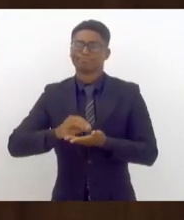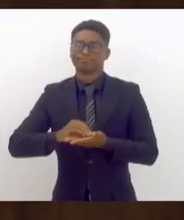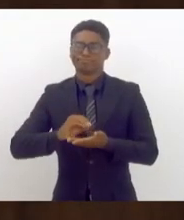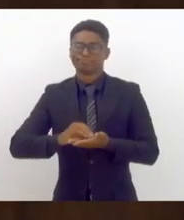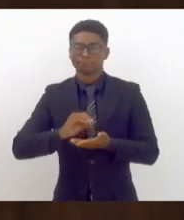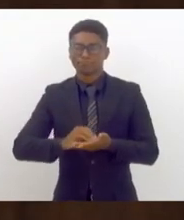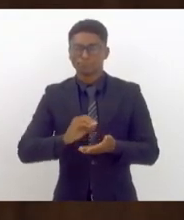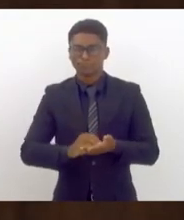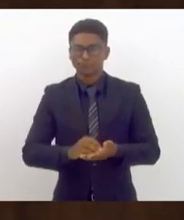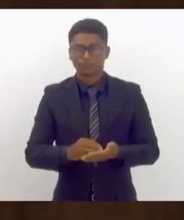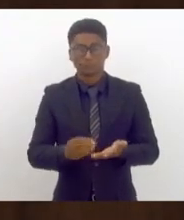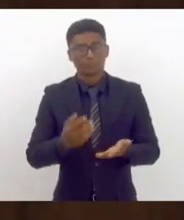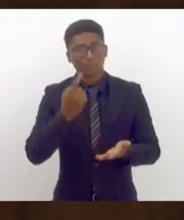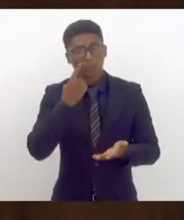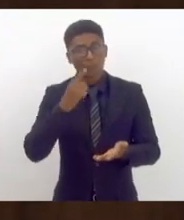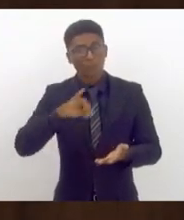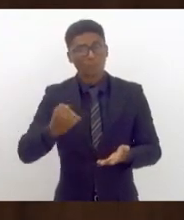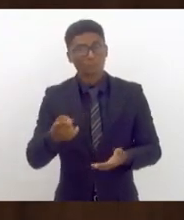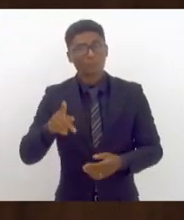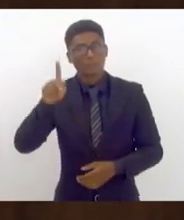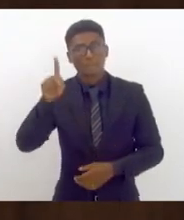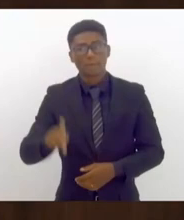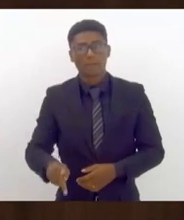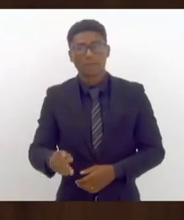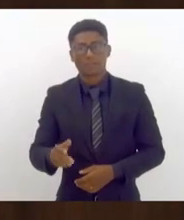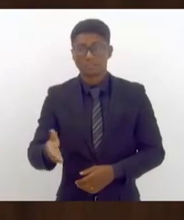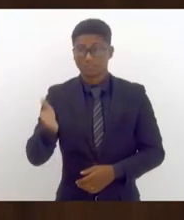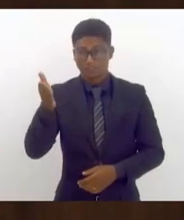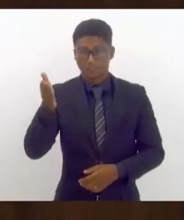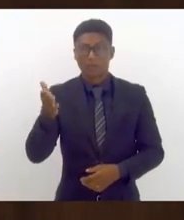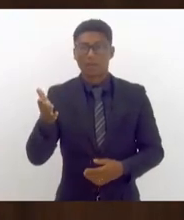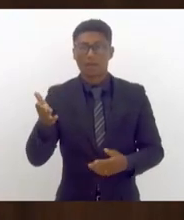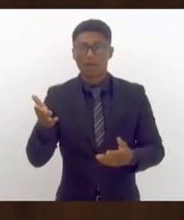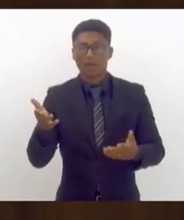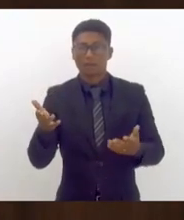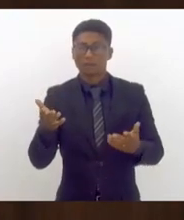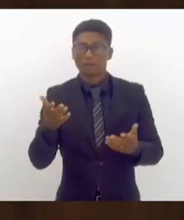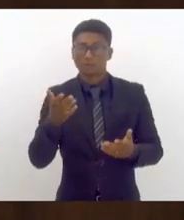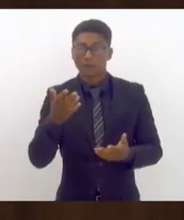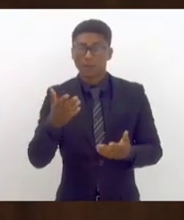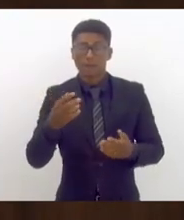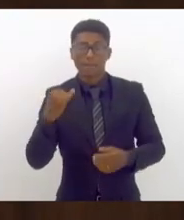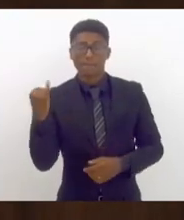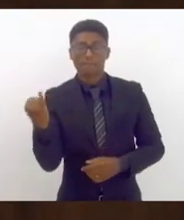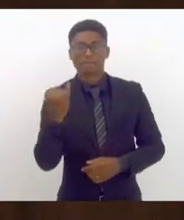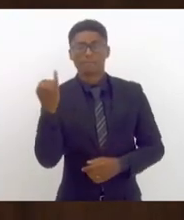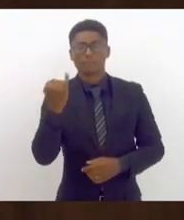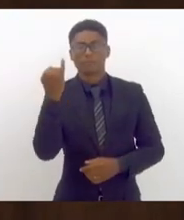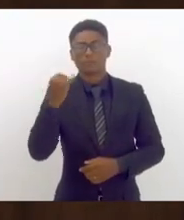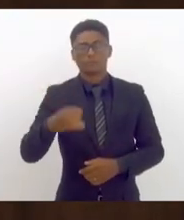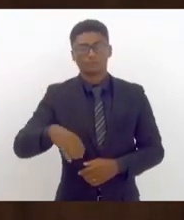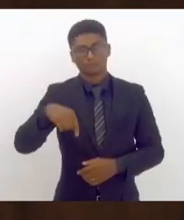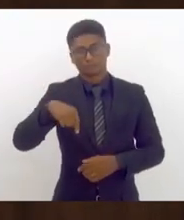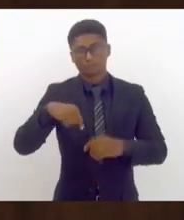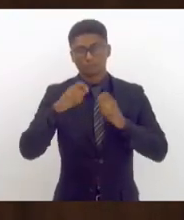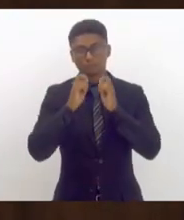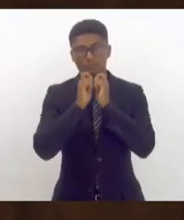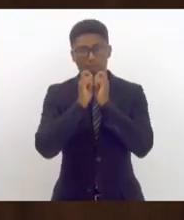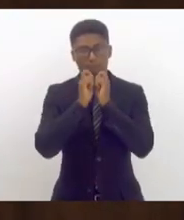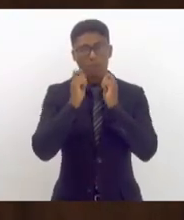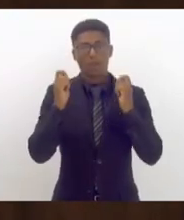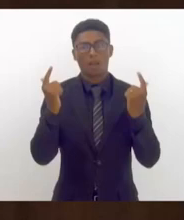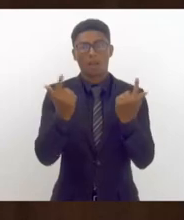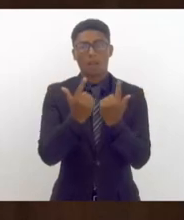o nosso presidente Rodrigo Bacelar esteja nos ouvindo, é importante que essa casa faça um movimento para